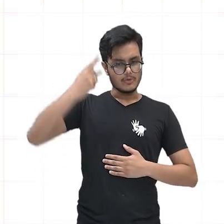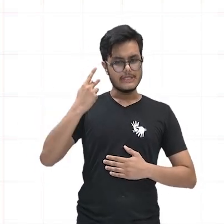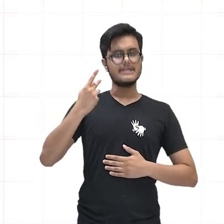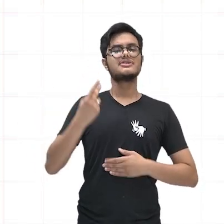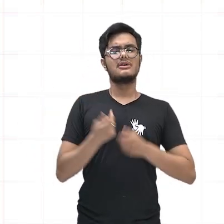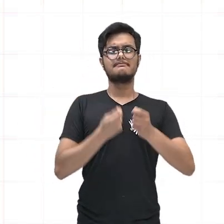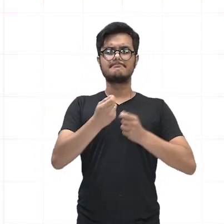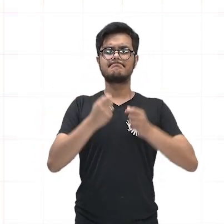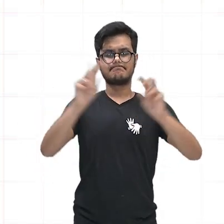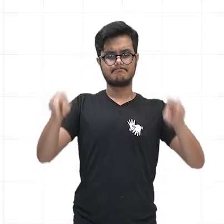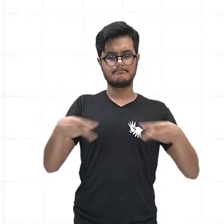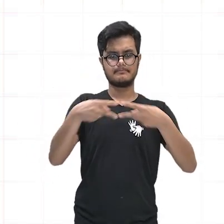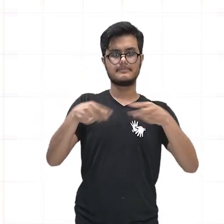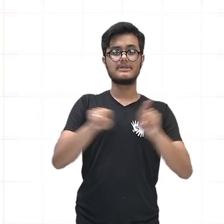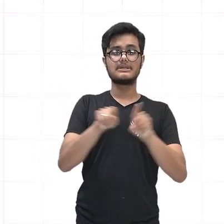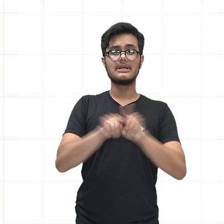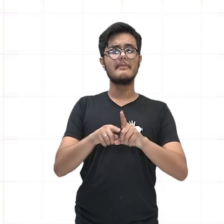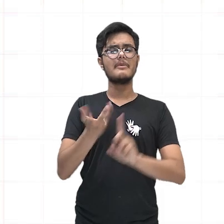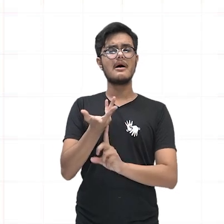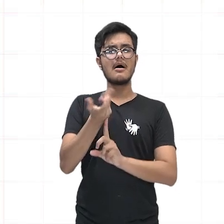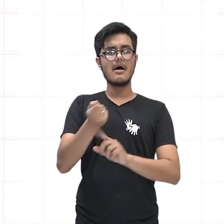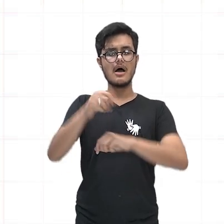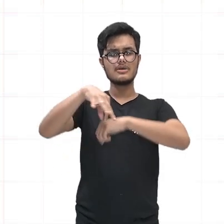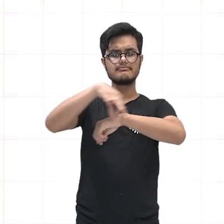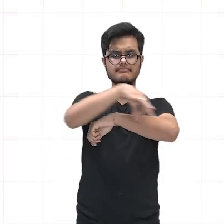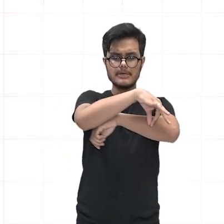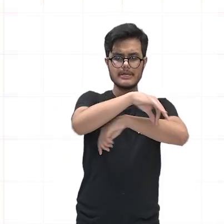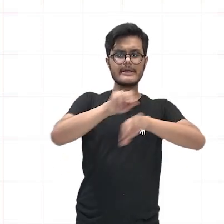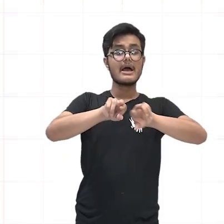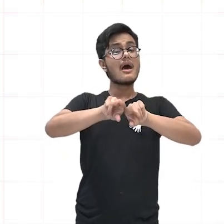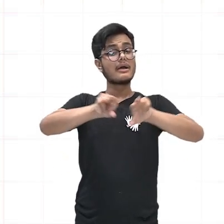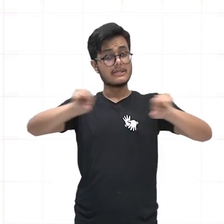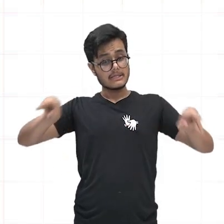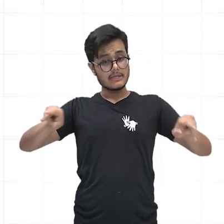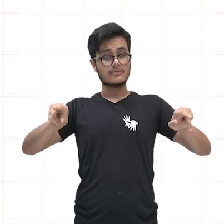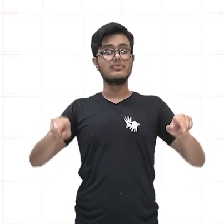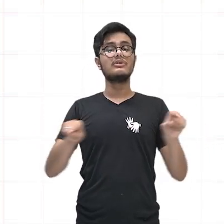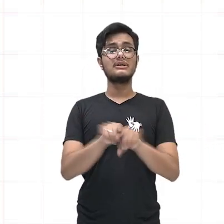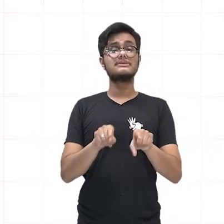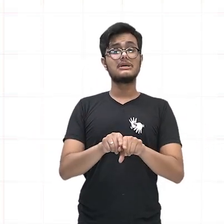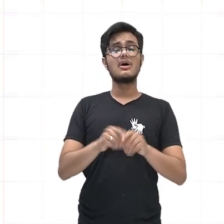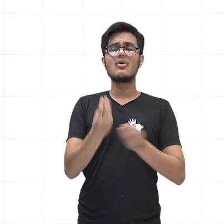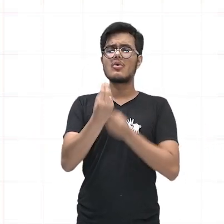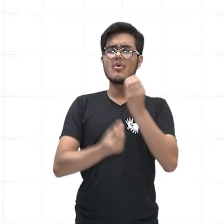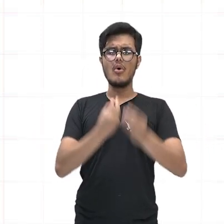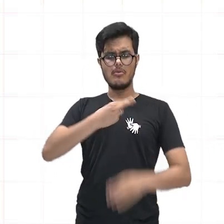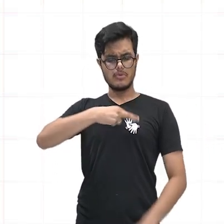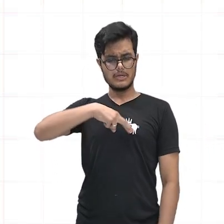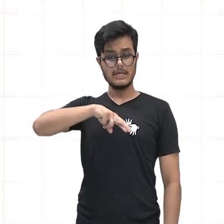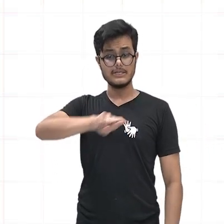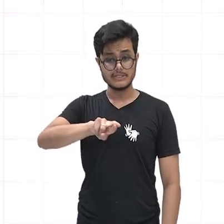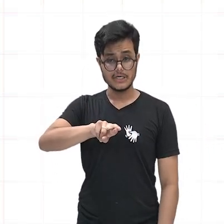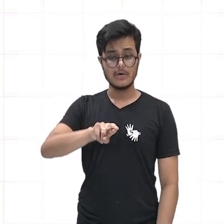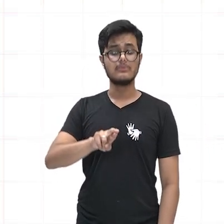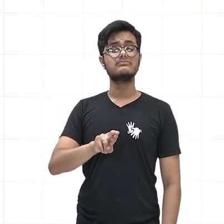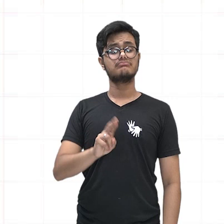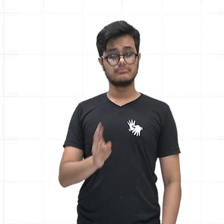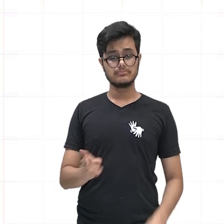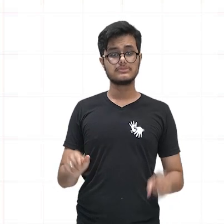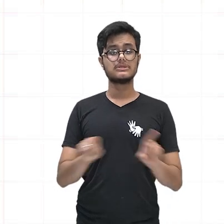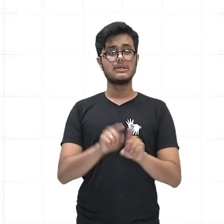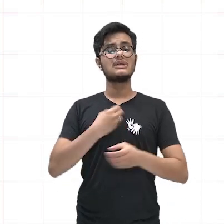administrativa vamos ver essa influência também sendo refletida na arte e na arquitetura no